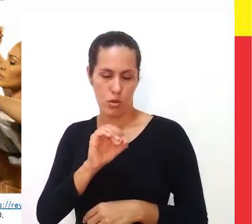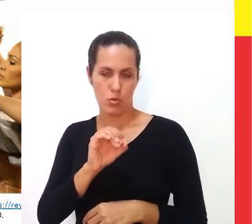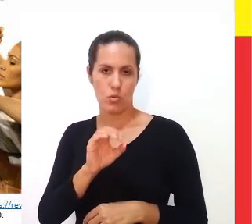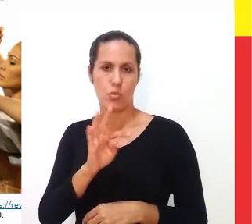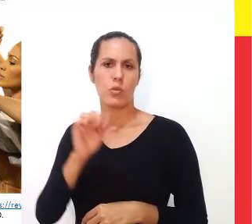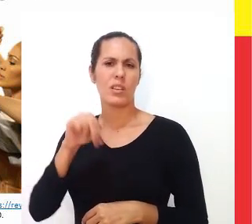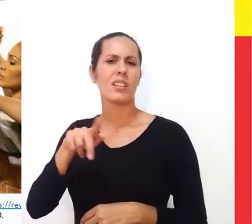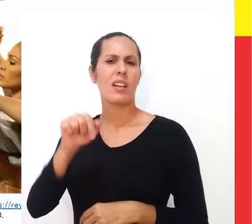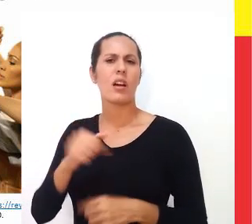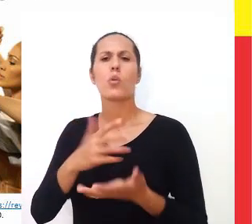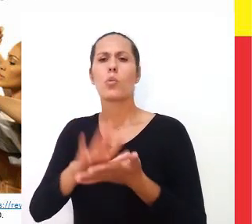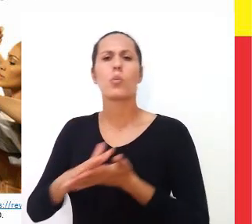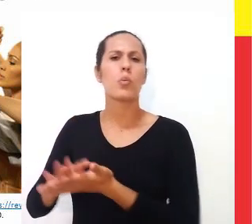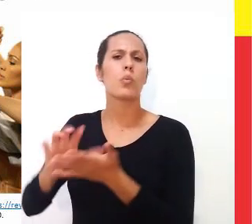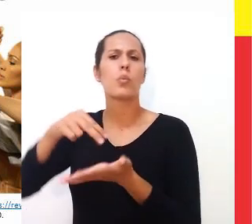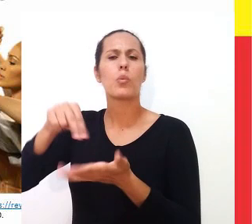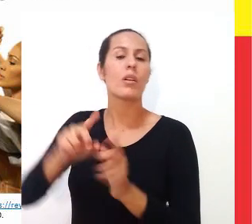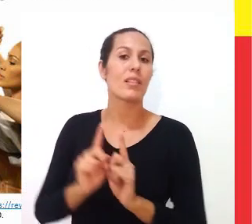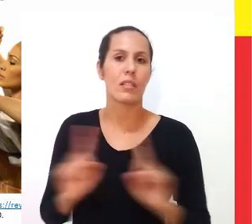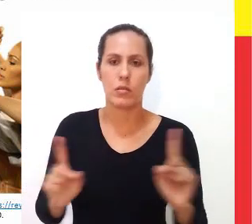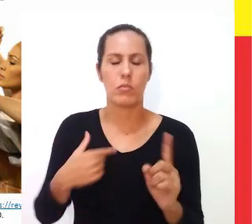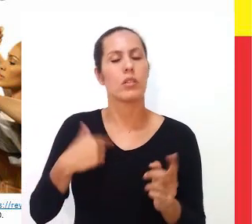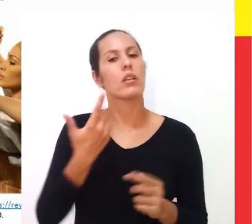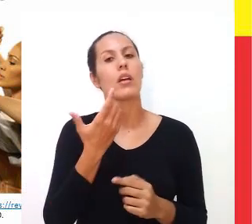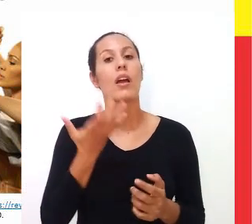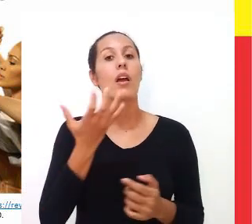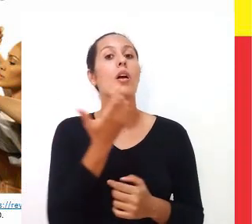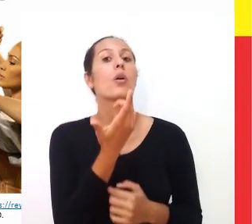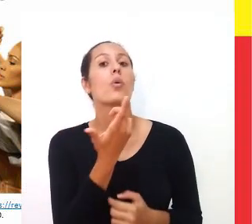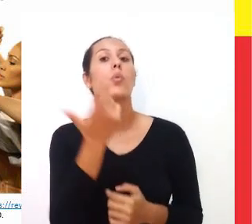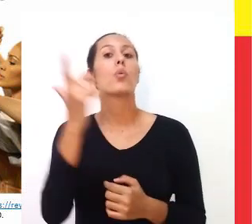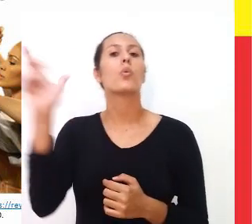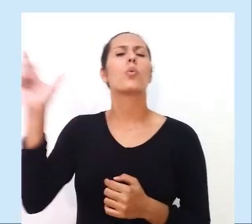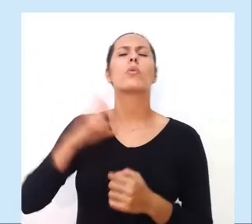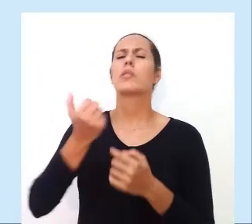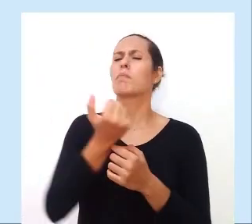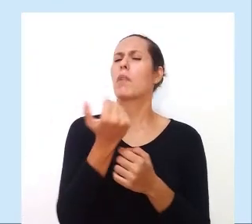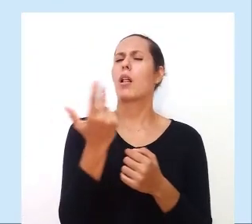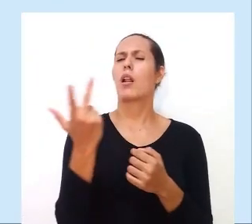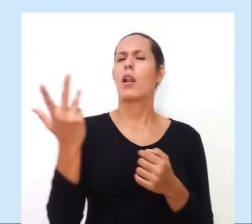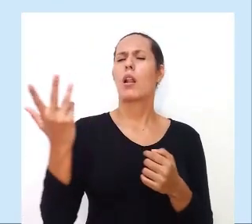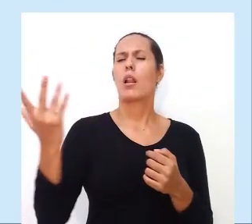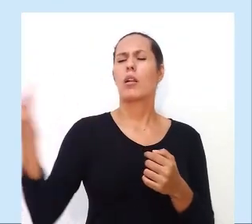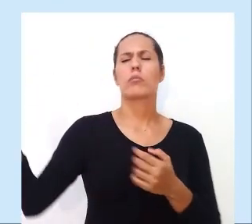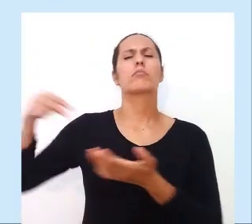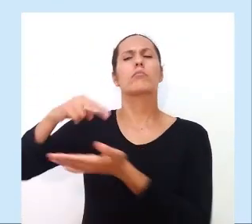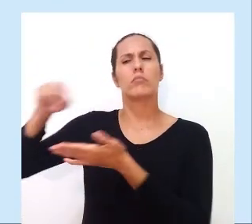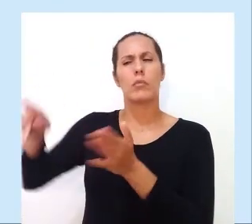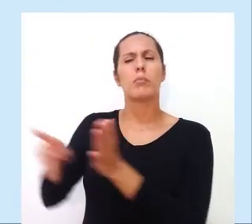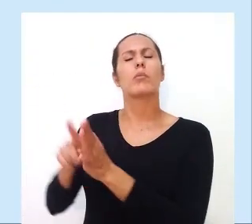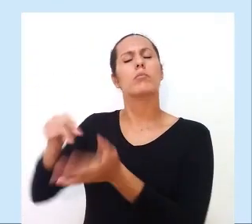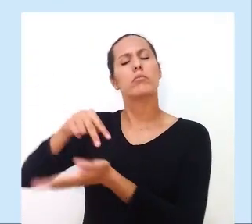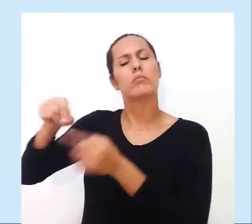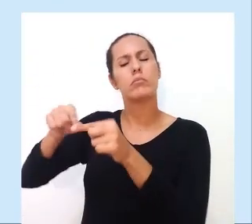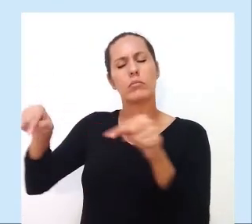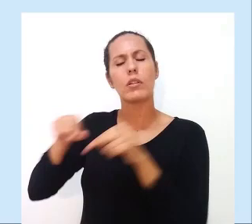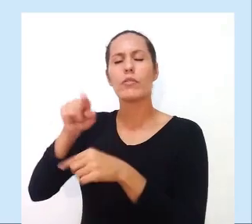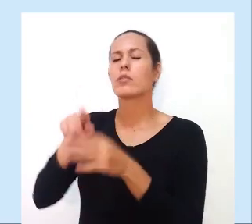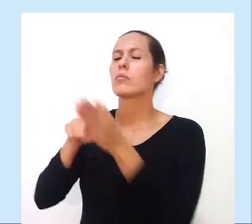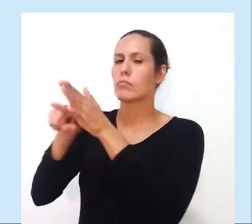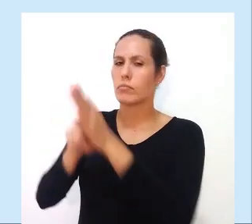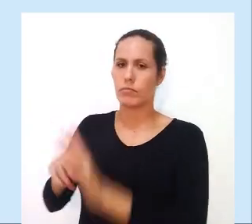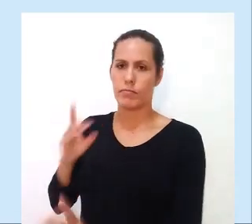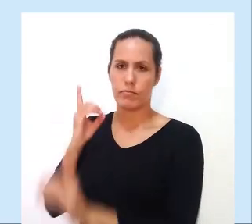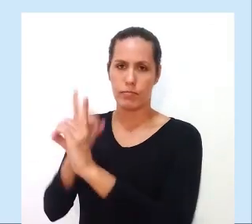a gente não vai querer tango, nem samba de gafieira. Por quê? Porque a gente já apresentou. Existem muitas outras danças